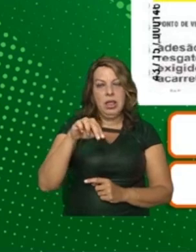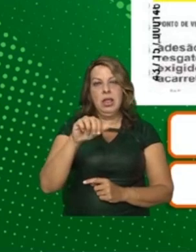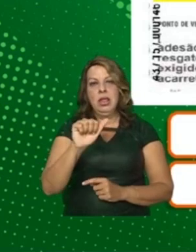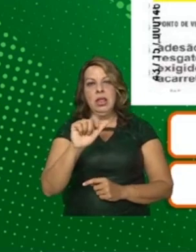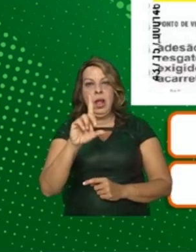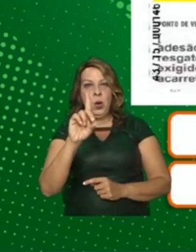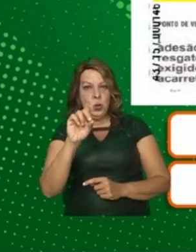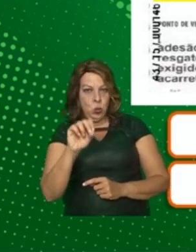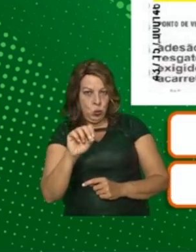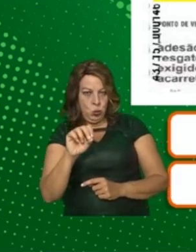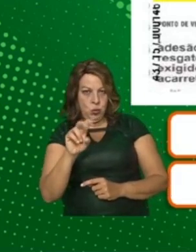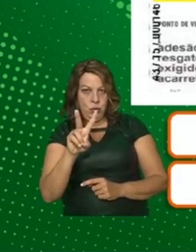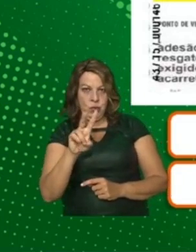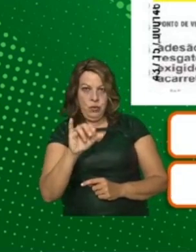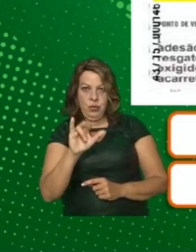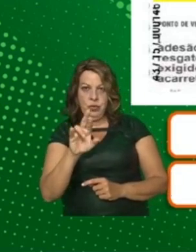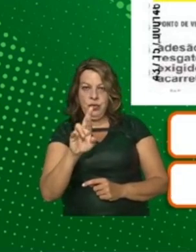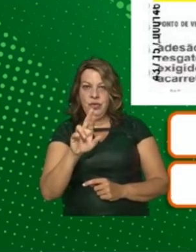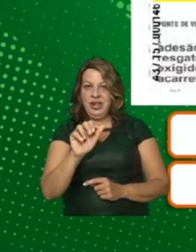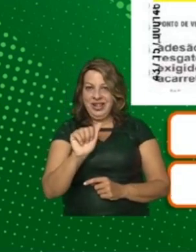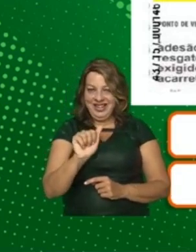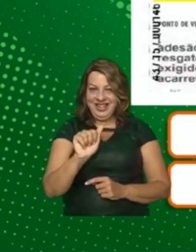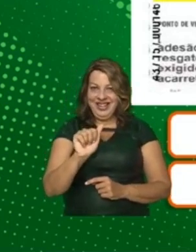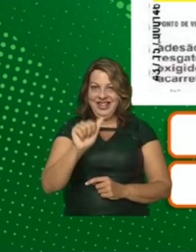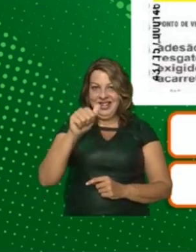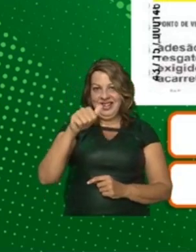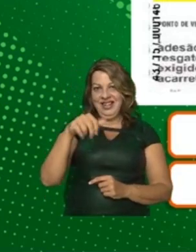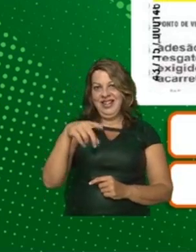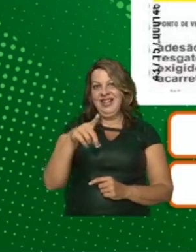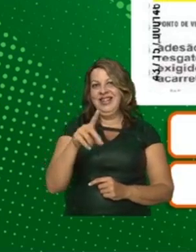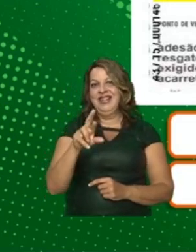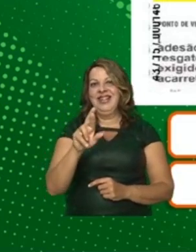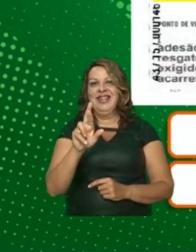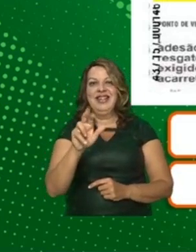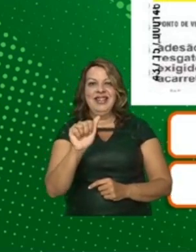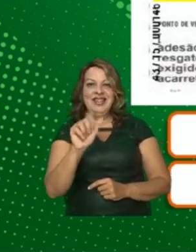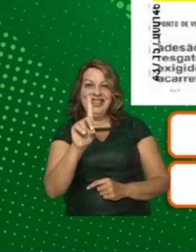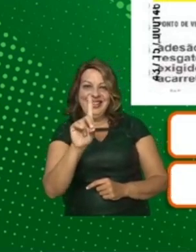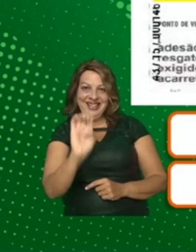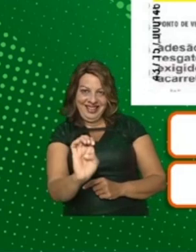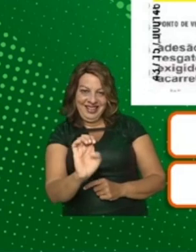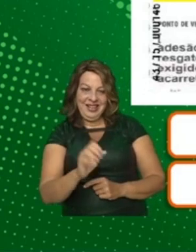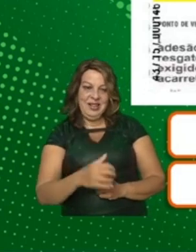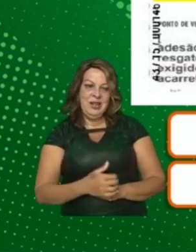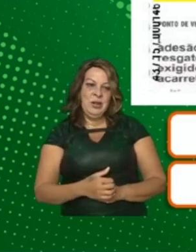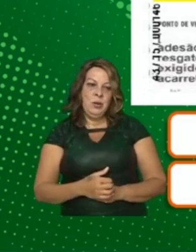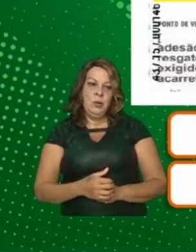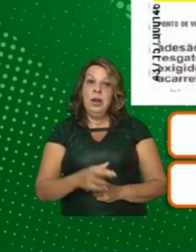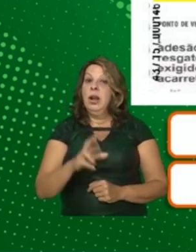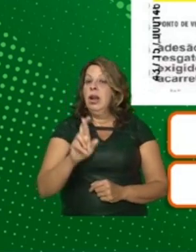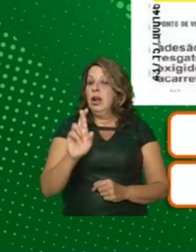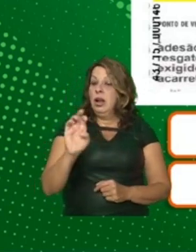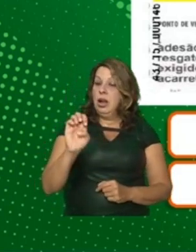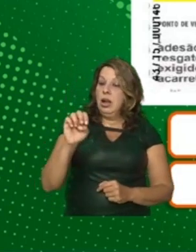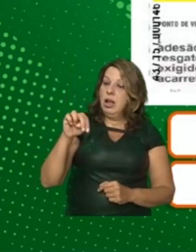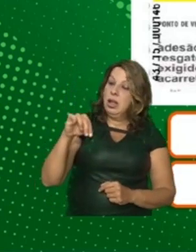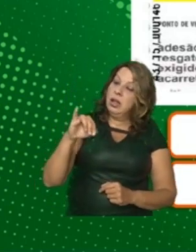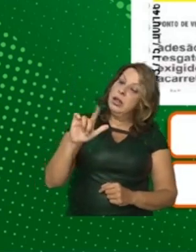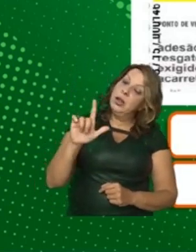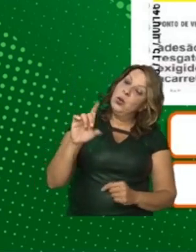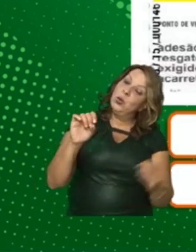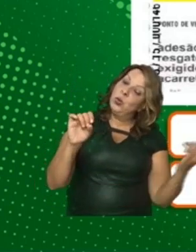Reinaldo Vieira de Andrade. Reinaldo, né? Vieira de Andrade. Renildo, é isso?